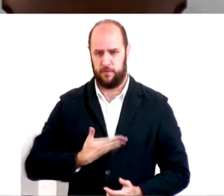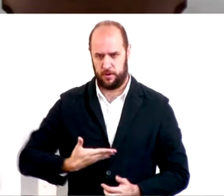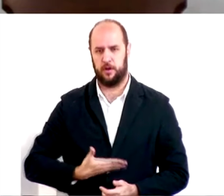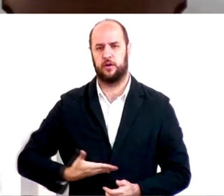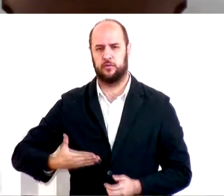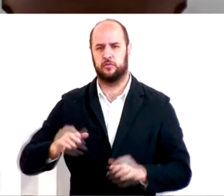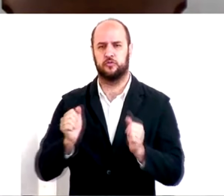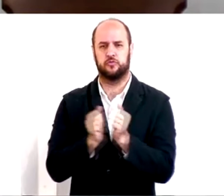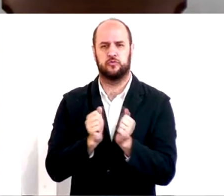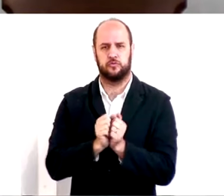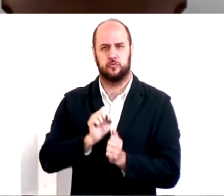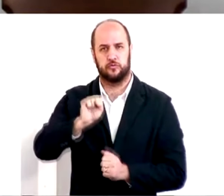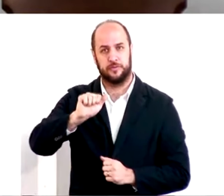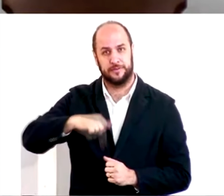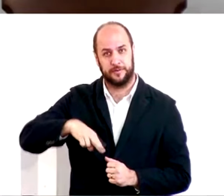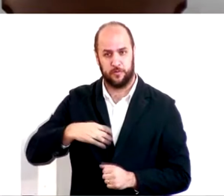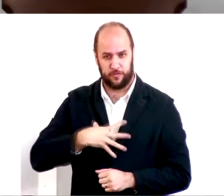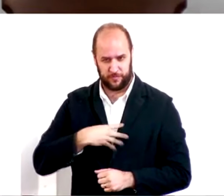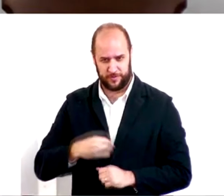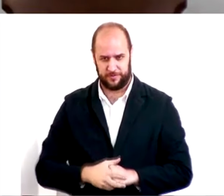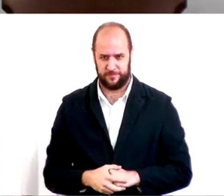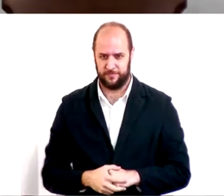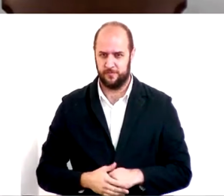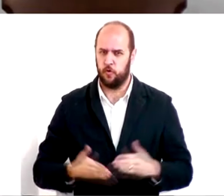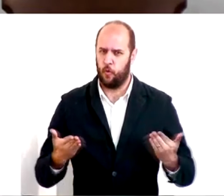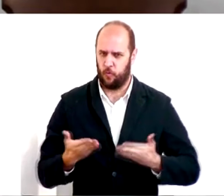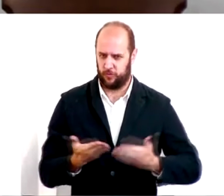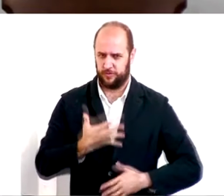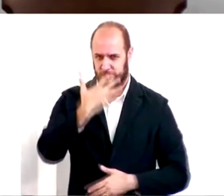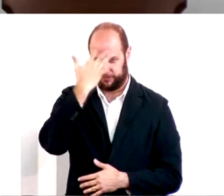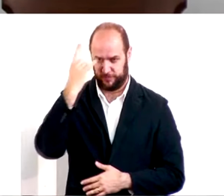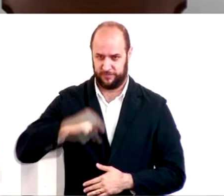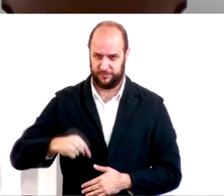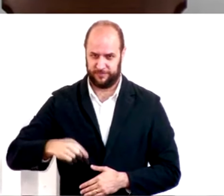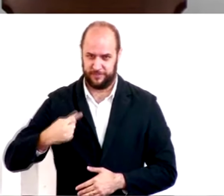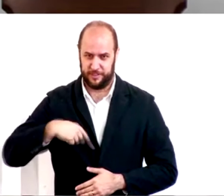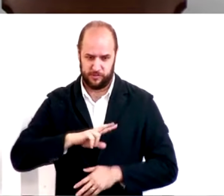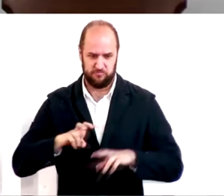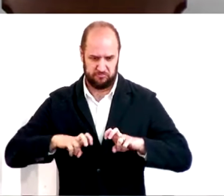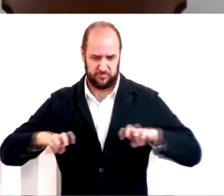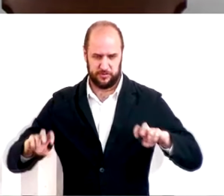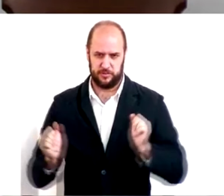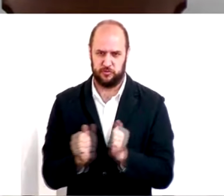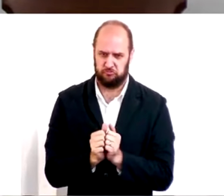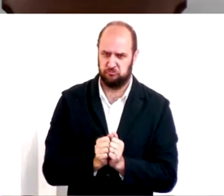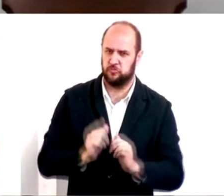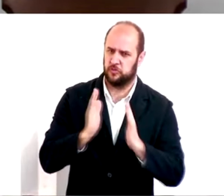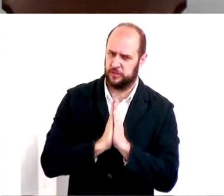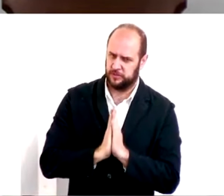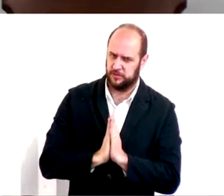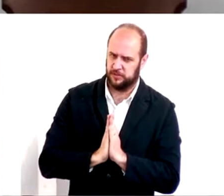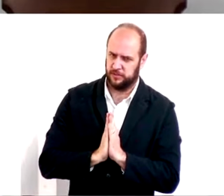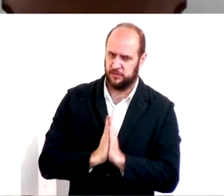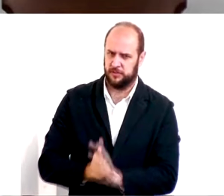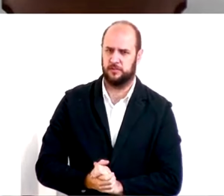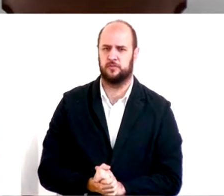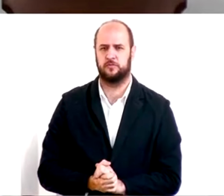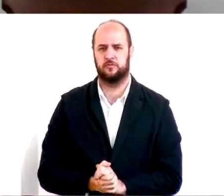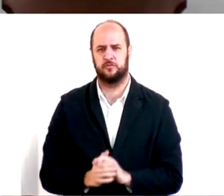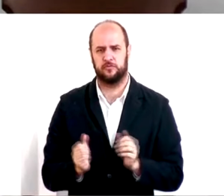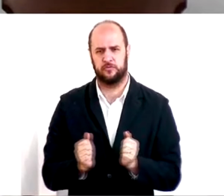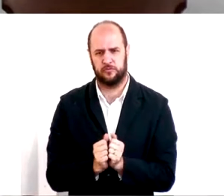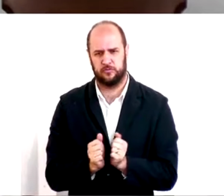Este nobre cidadão, que hoje pela manhã, quando nós estávamos aqui assentados, orando com os nossos